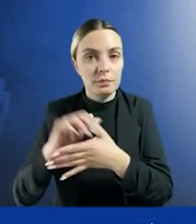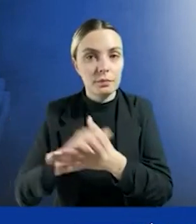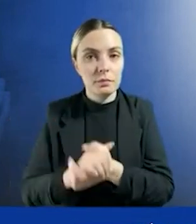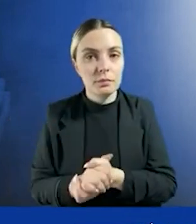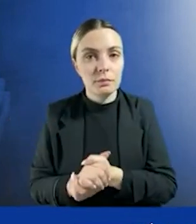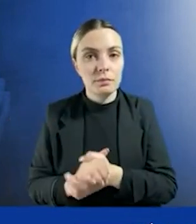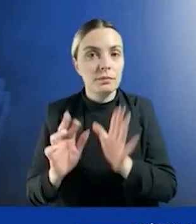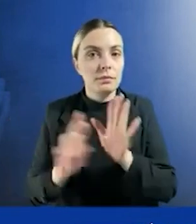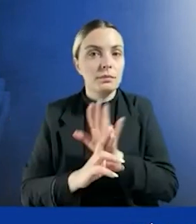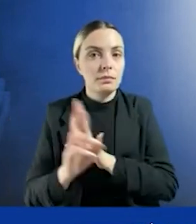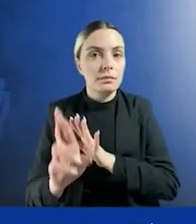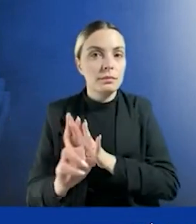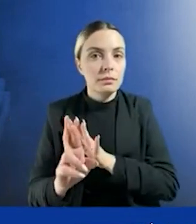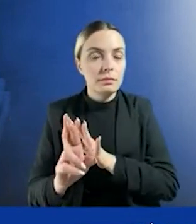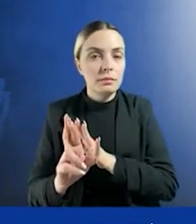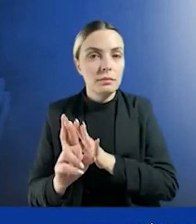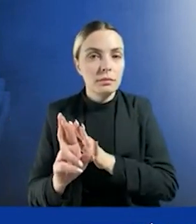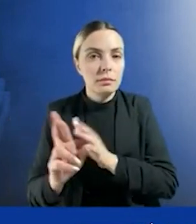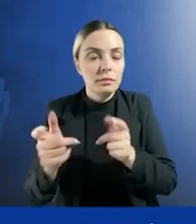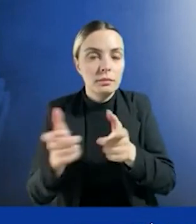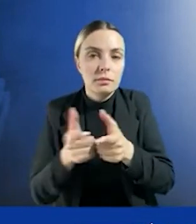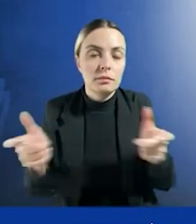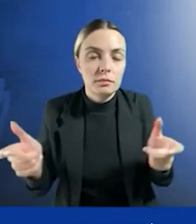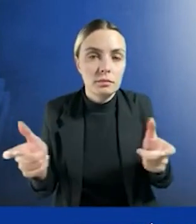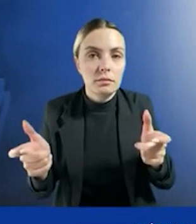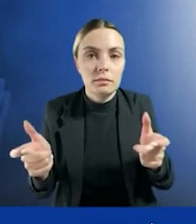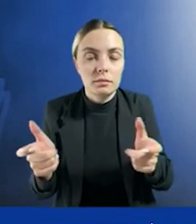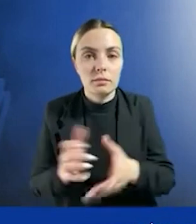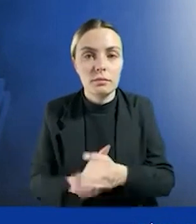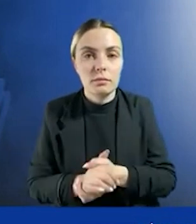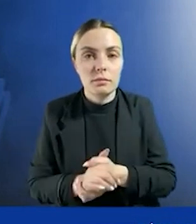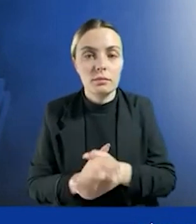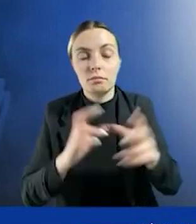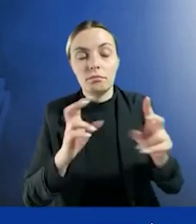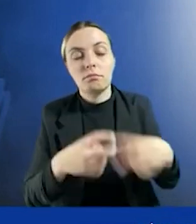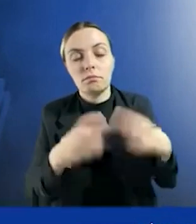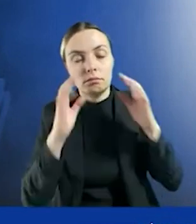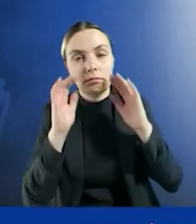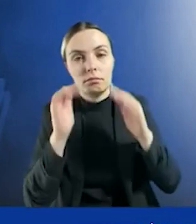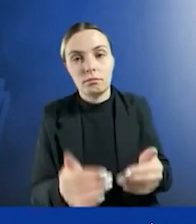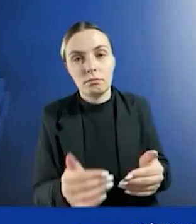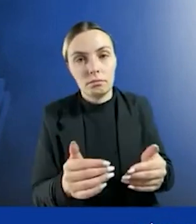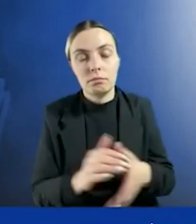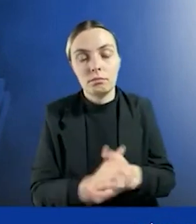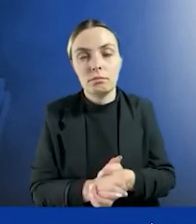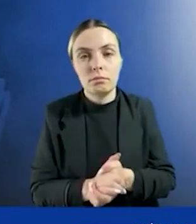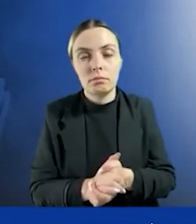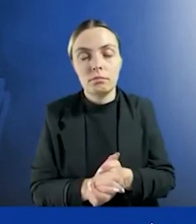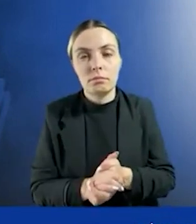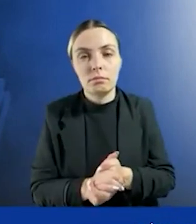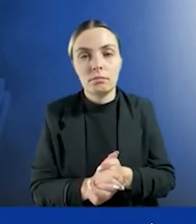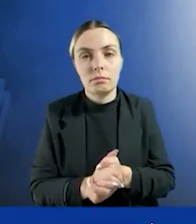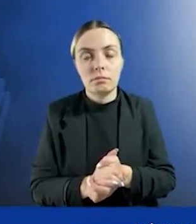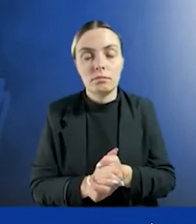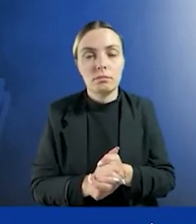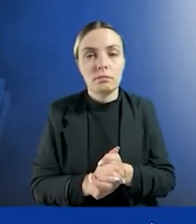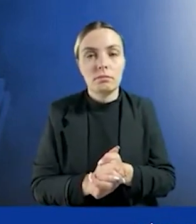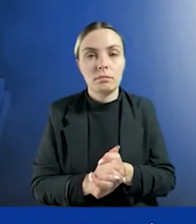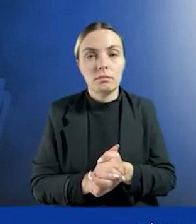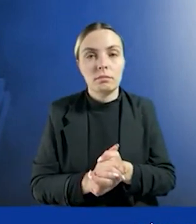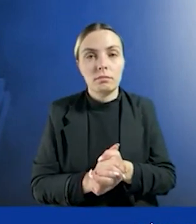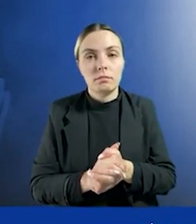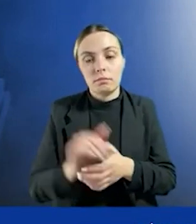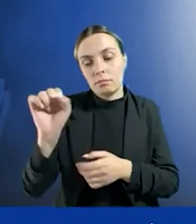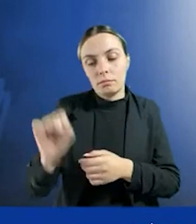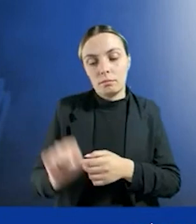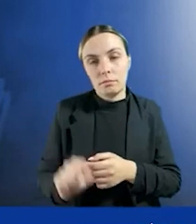representam a maior fatia do mundo, pensando na agricultura. O Brasil e a América do Sul são uma grande história de